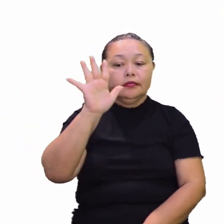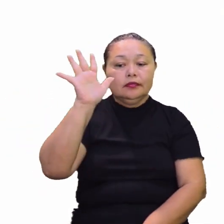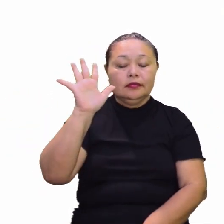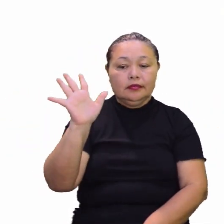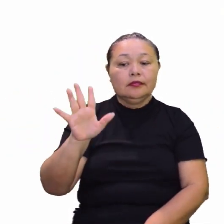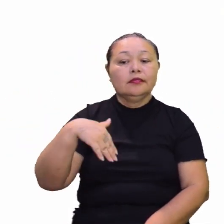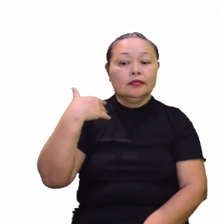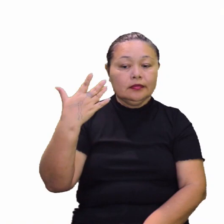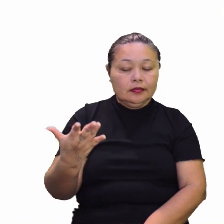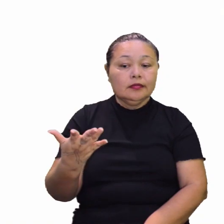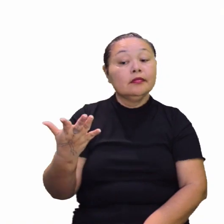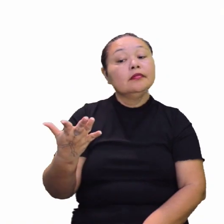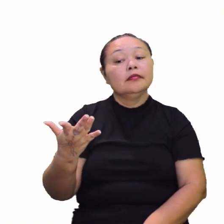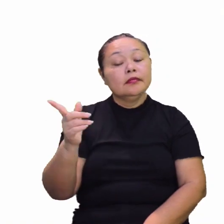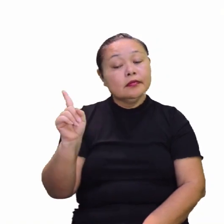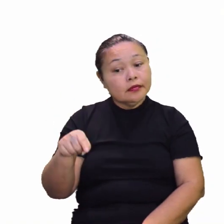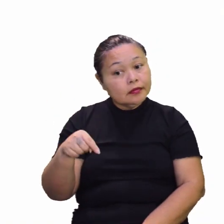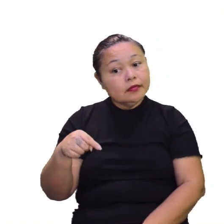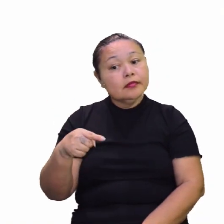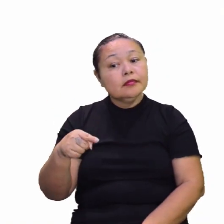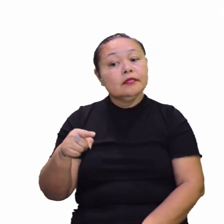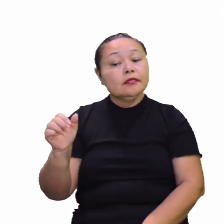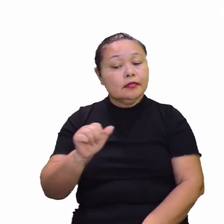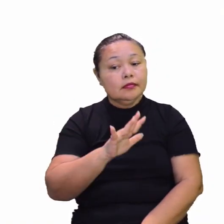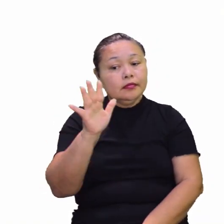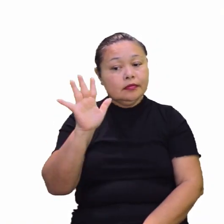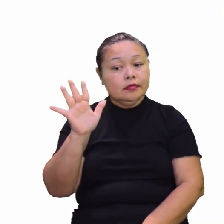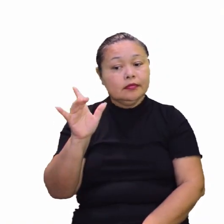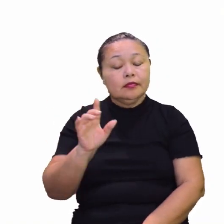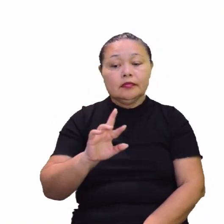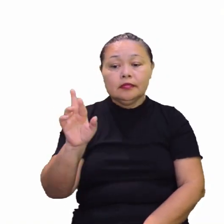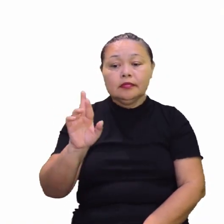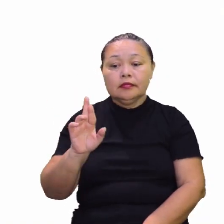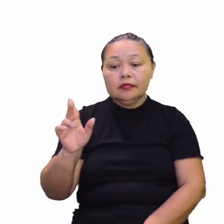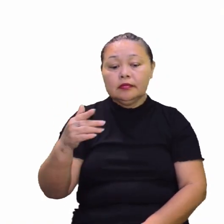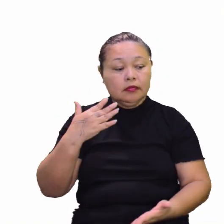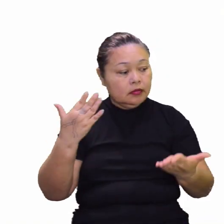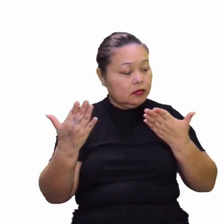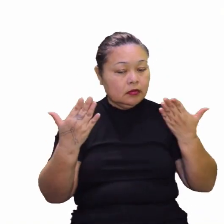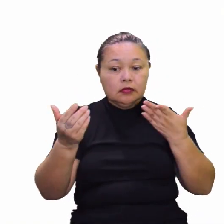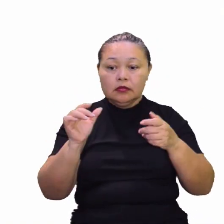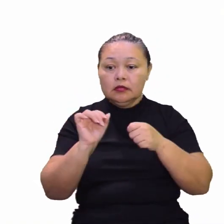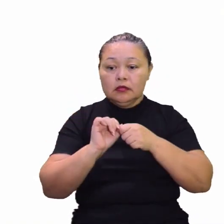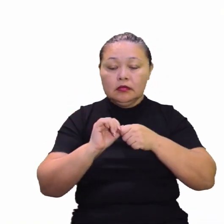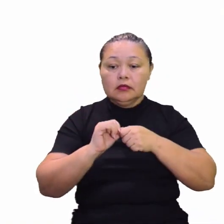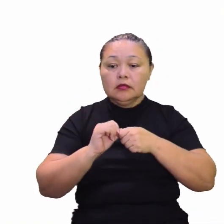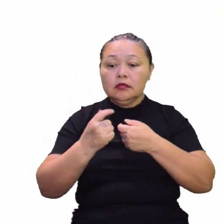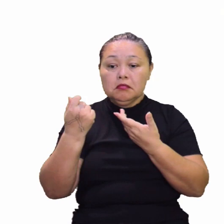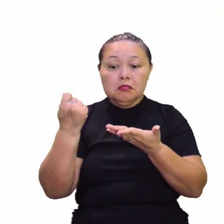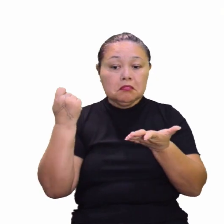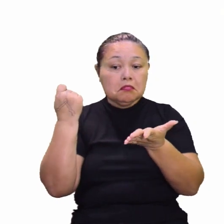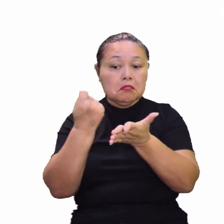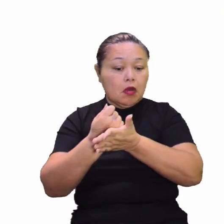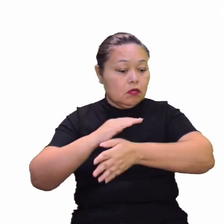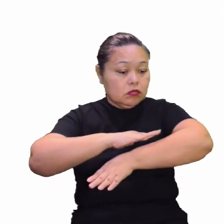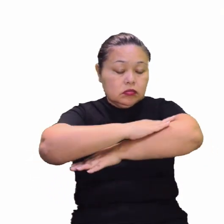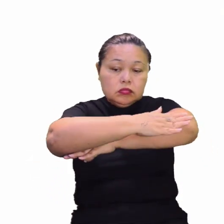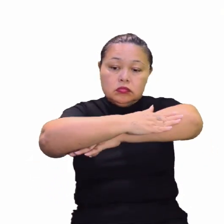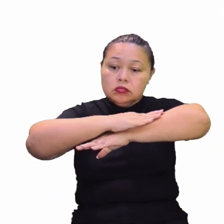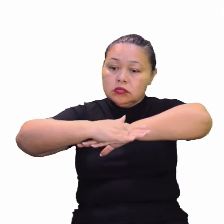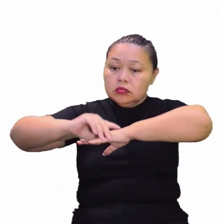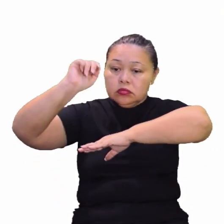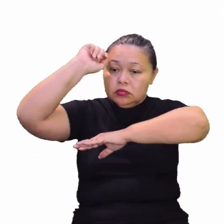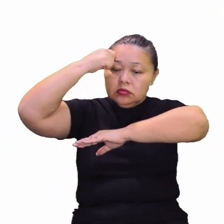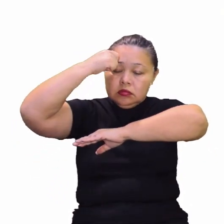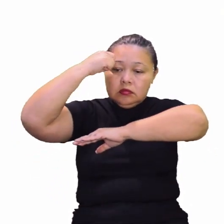Rogério. Ainda assim, mesmo sendo caro, não se compara com o custo para se fazer uma rodovia. Com